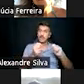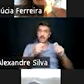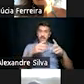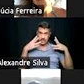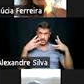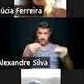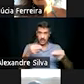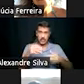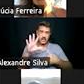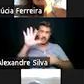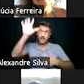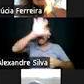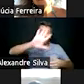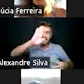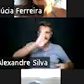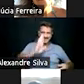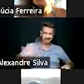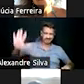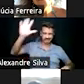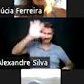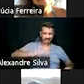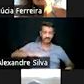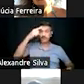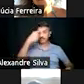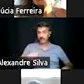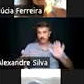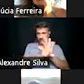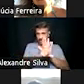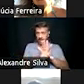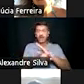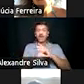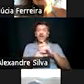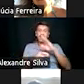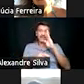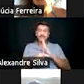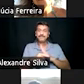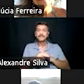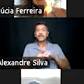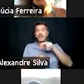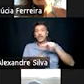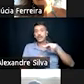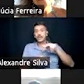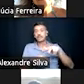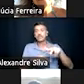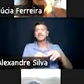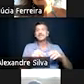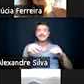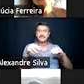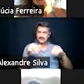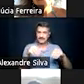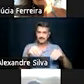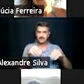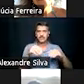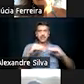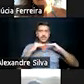território, inclusive, não sei se vocês sabem, mas pela legislação brasileira, nós não somos donos do nosso subsolo. Nós somos donos